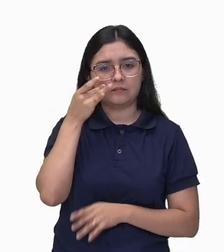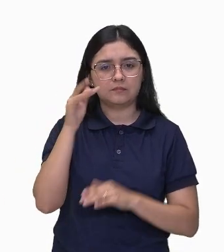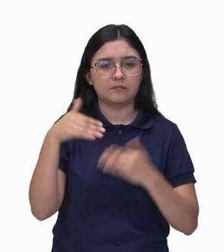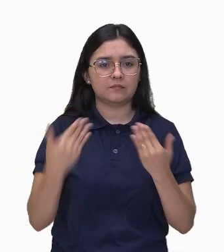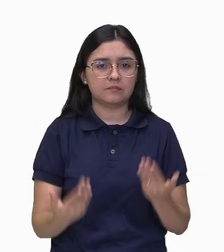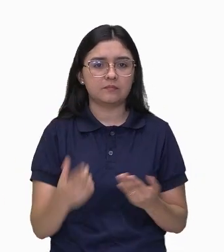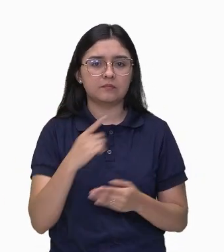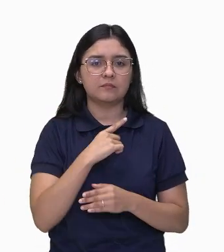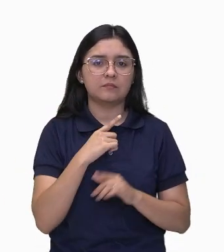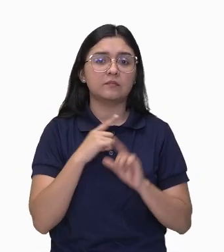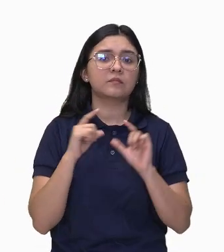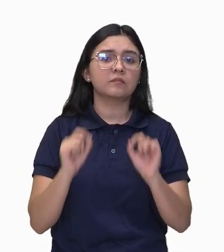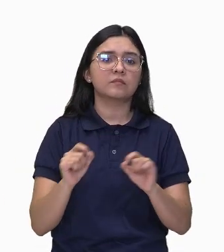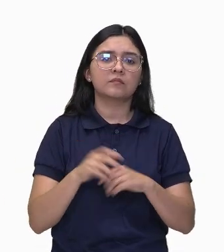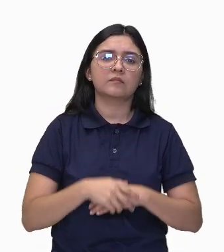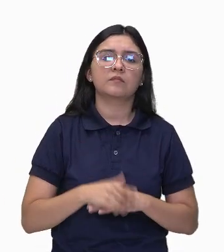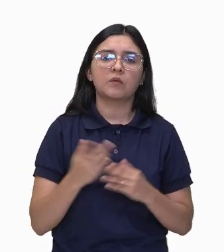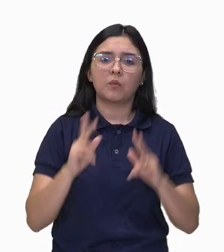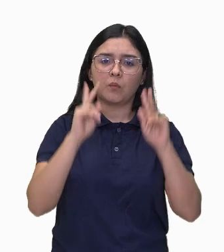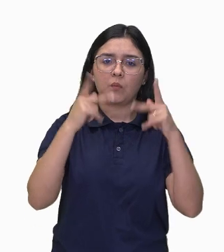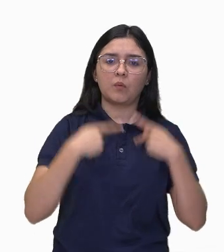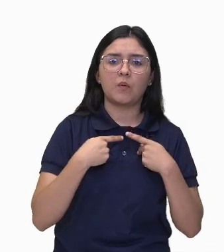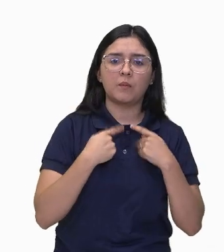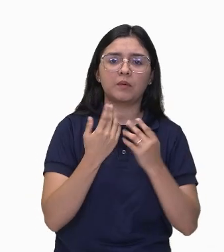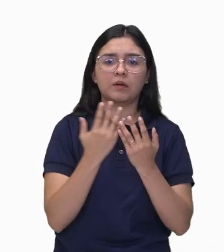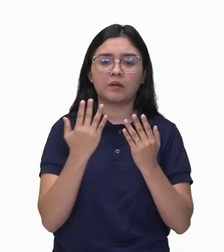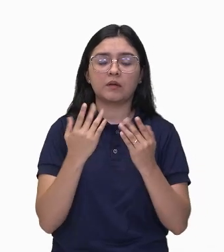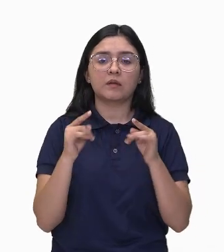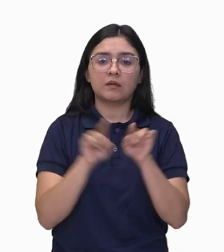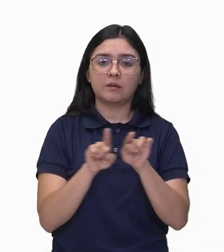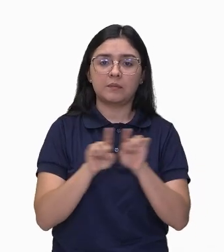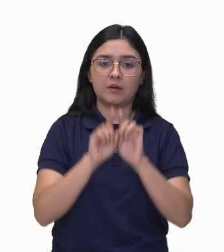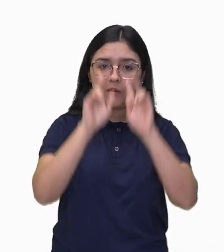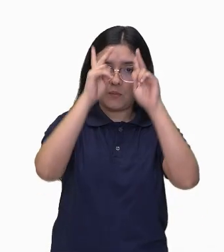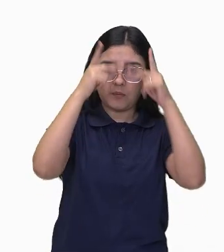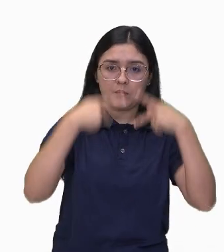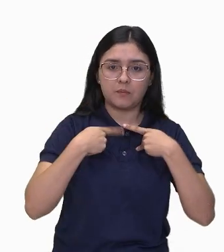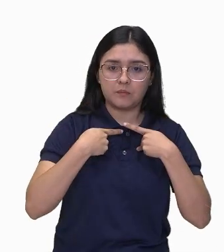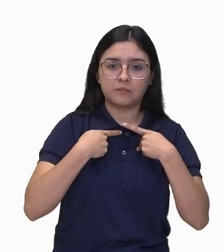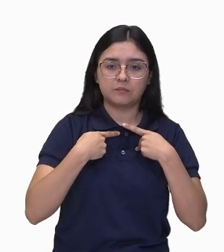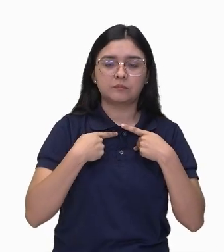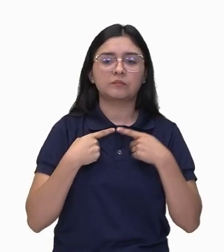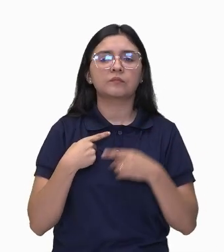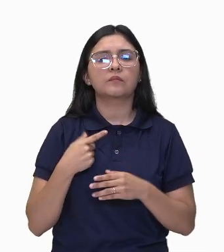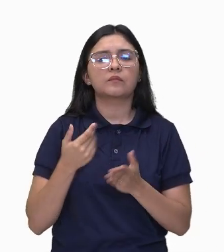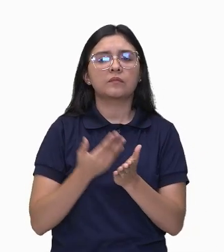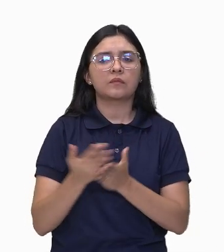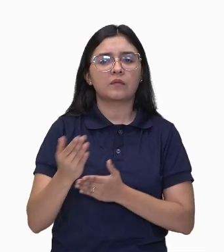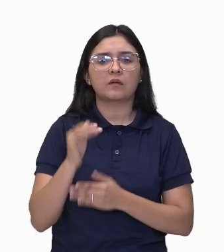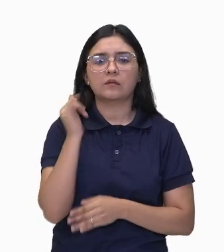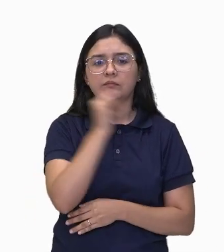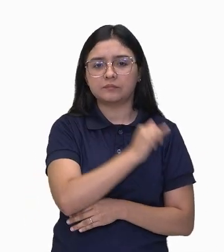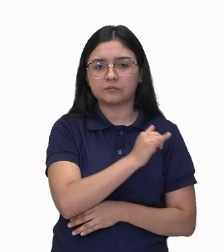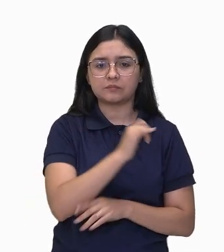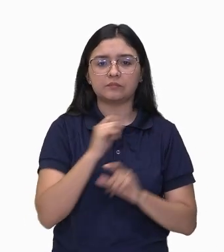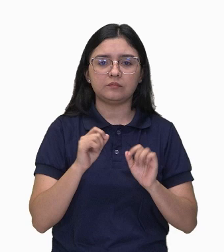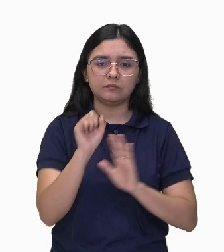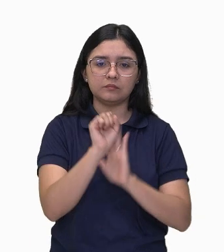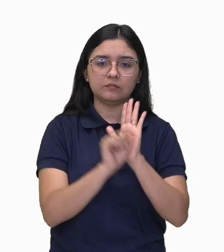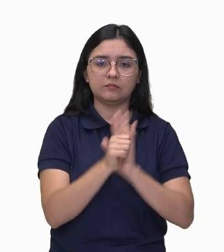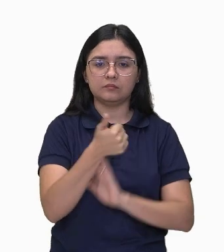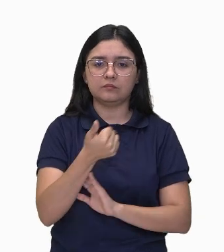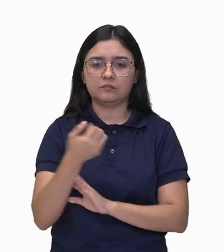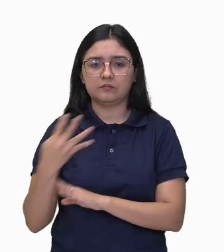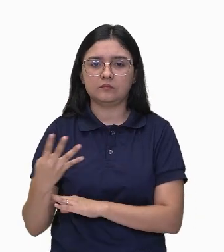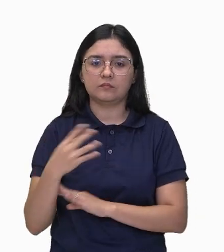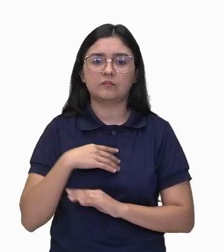de glorificação do homem e da natureza humana que surgiu na Itália em meados do século XIV. O homem, a